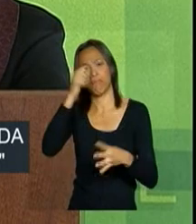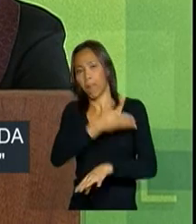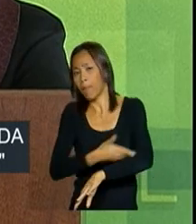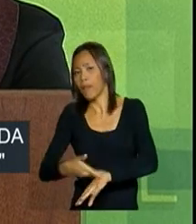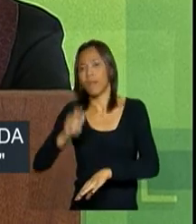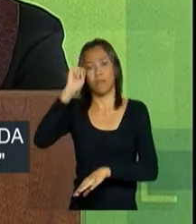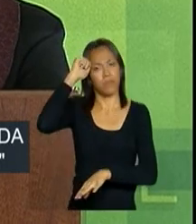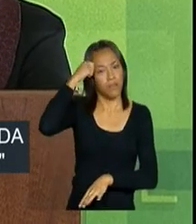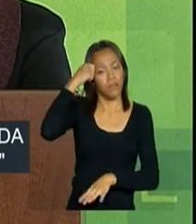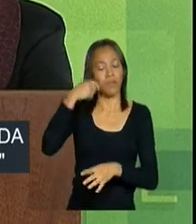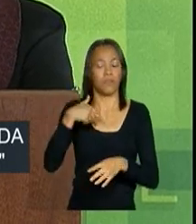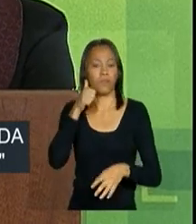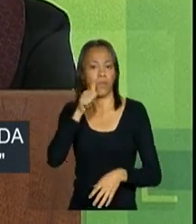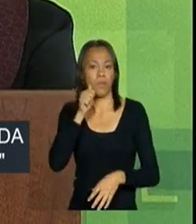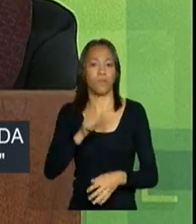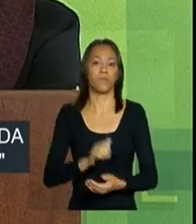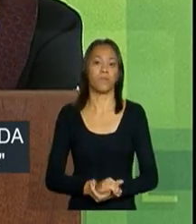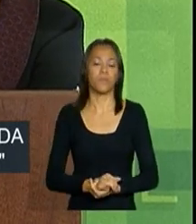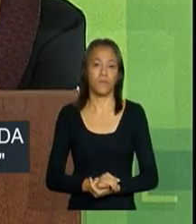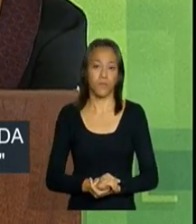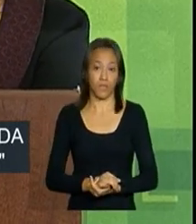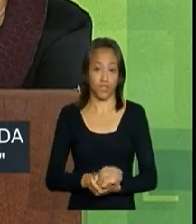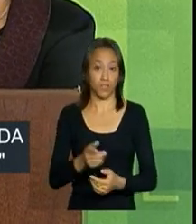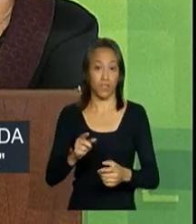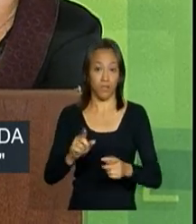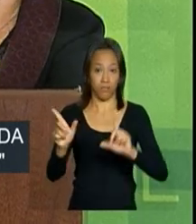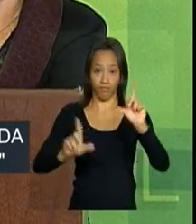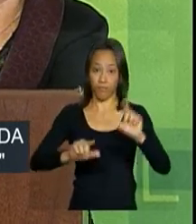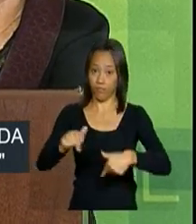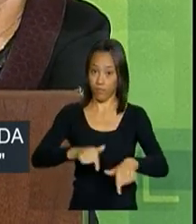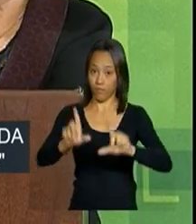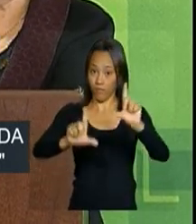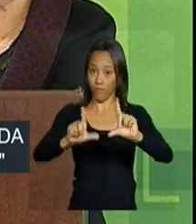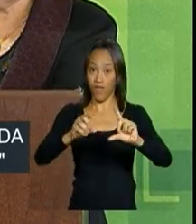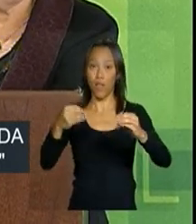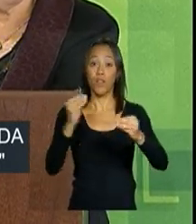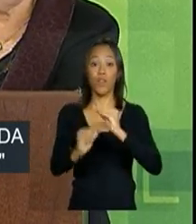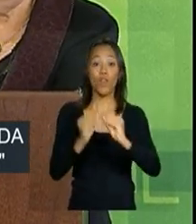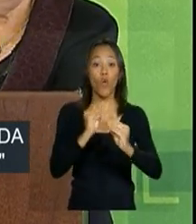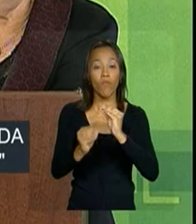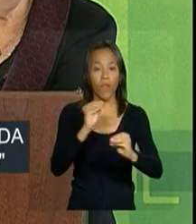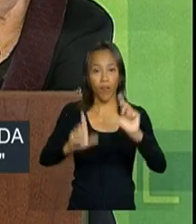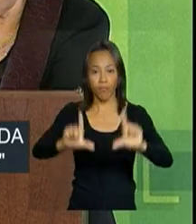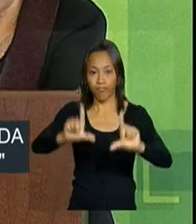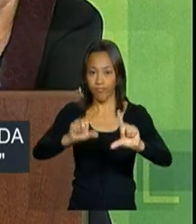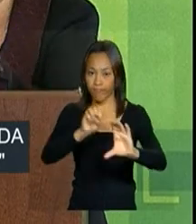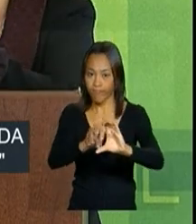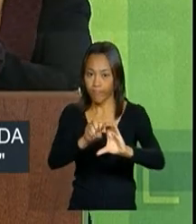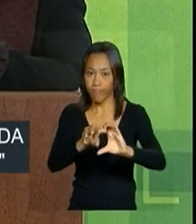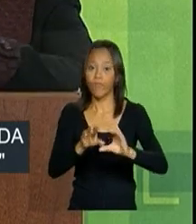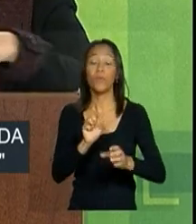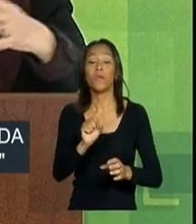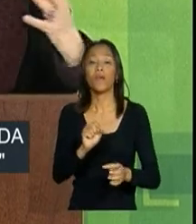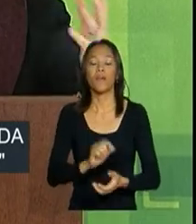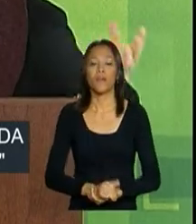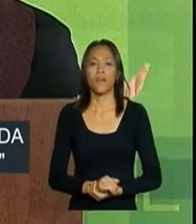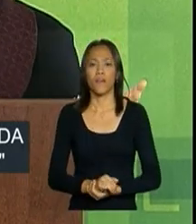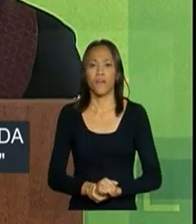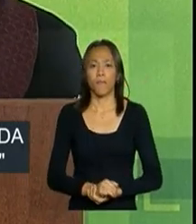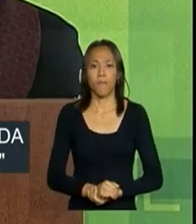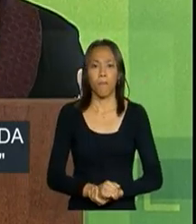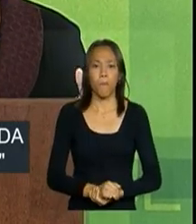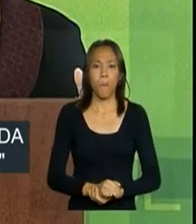negras e é na novela é uma avenida